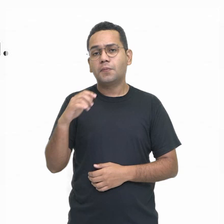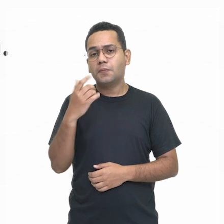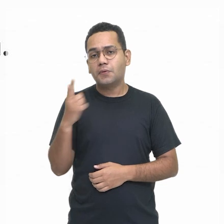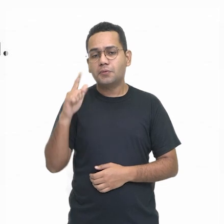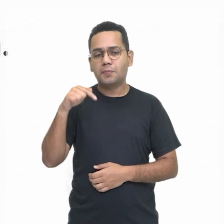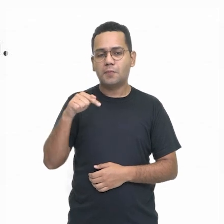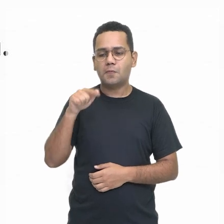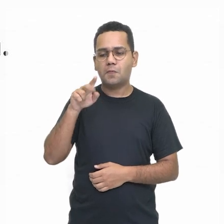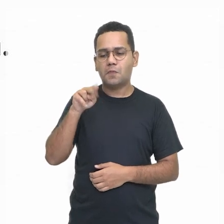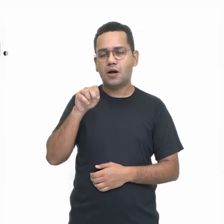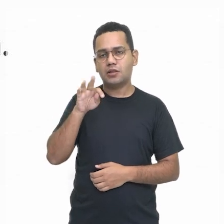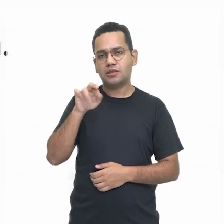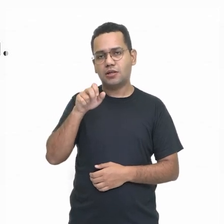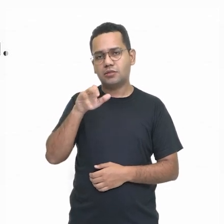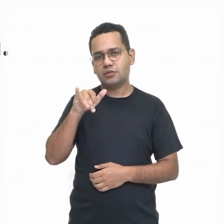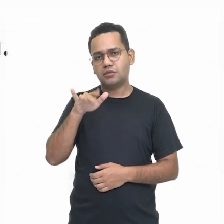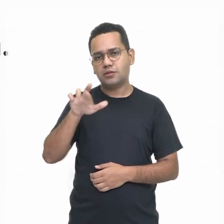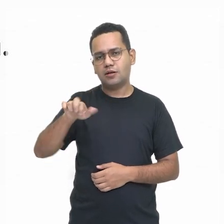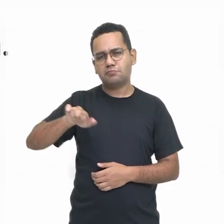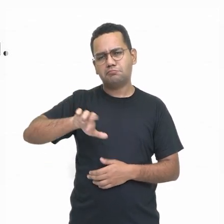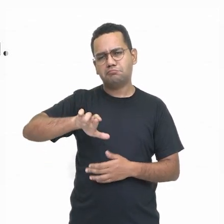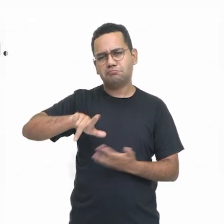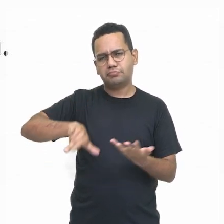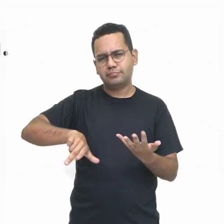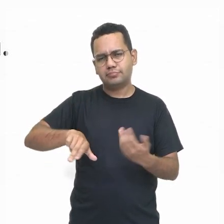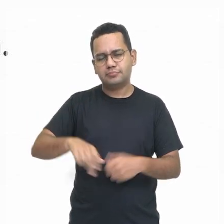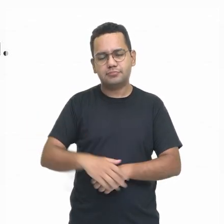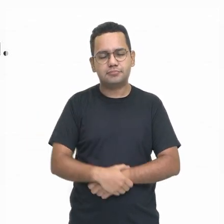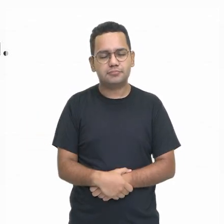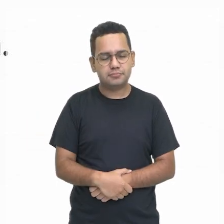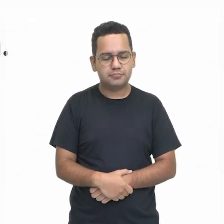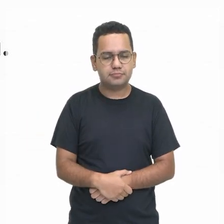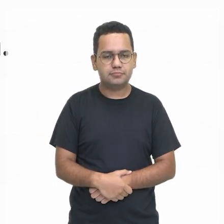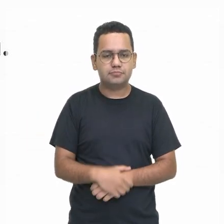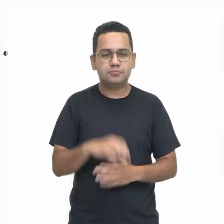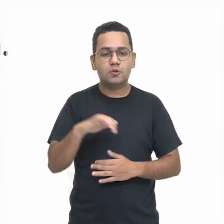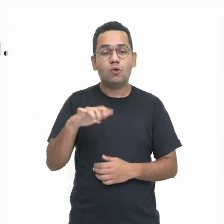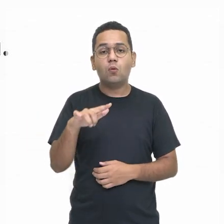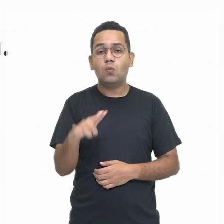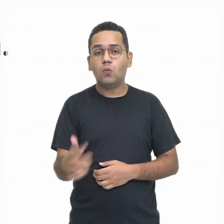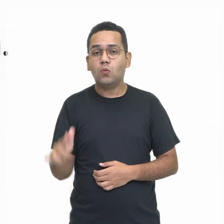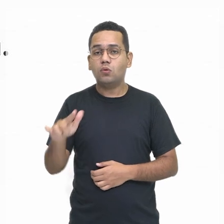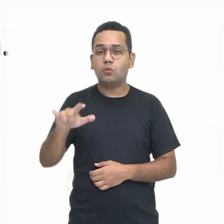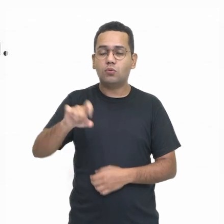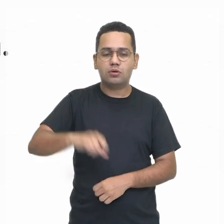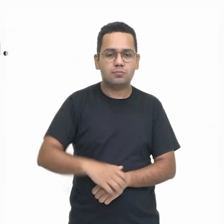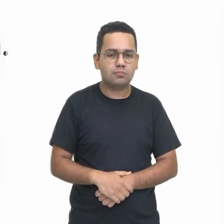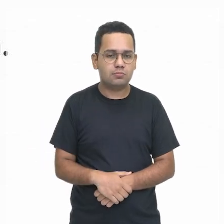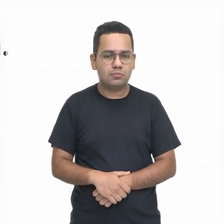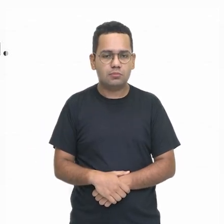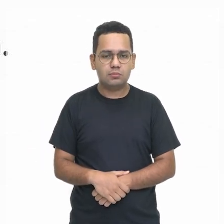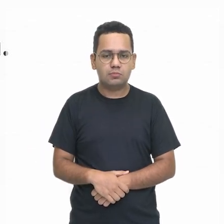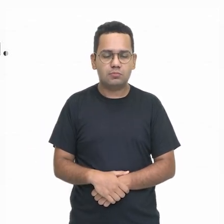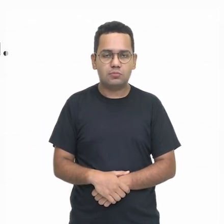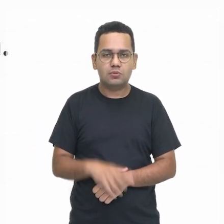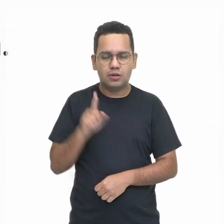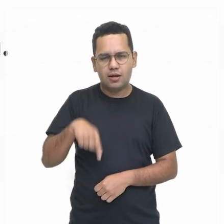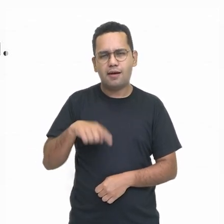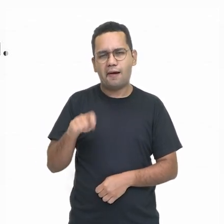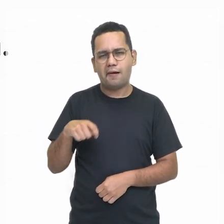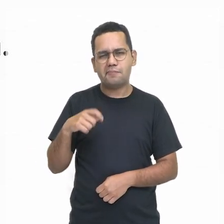consumidores quaternários, quinternários e assim sucessivamente. Também há outros que